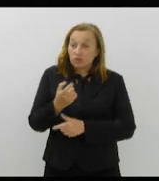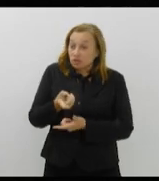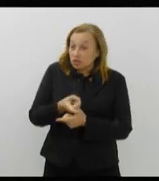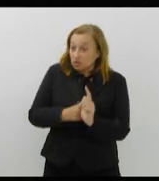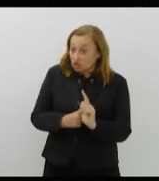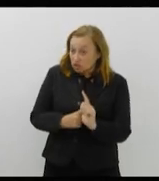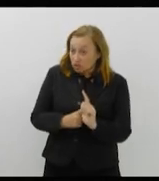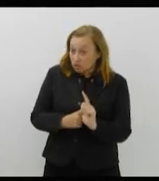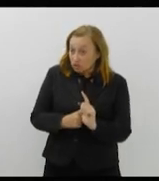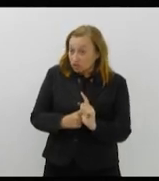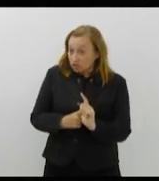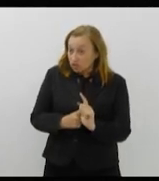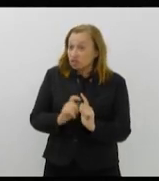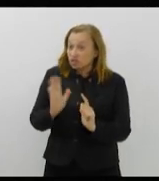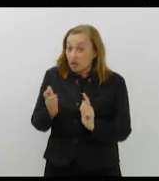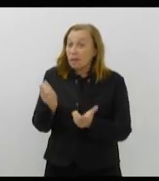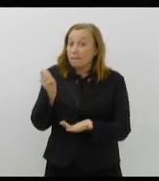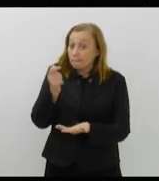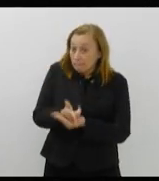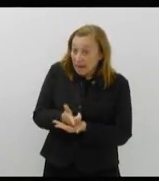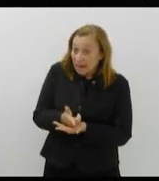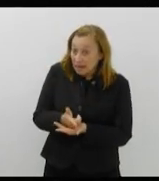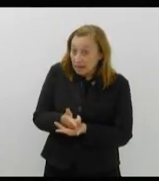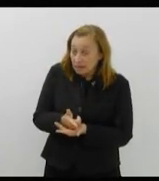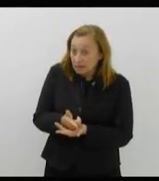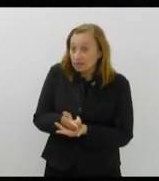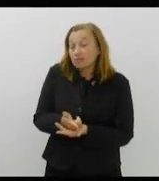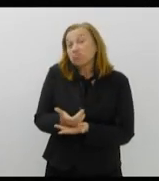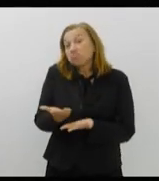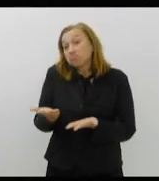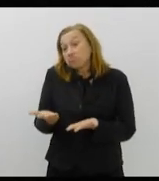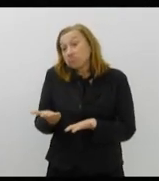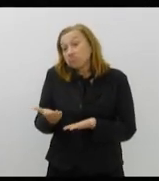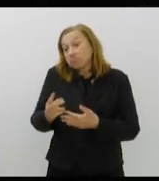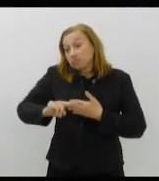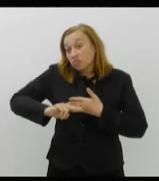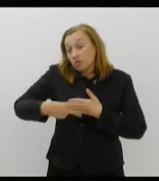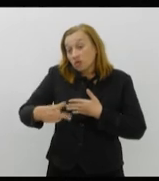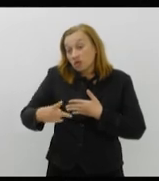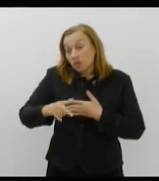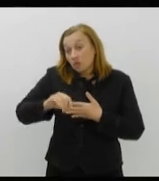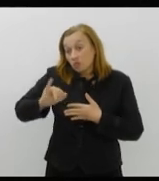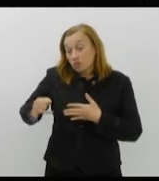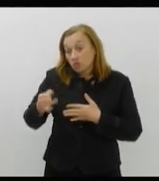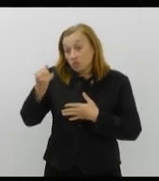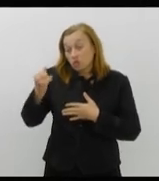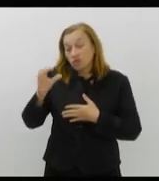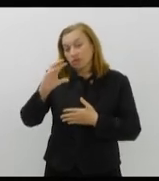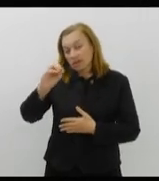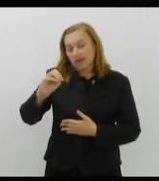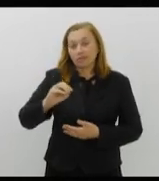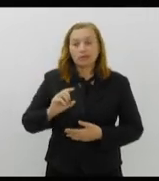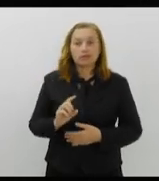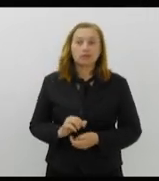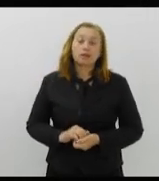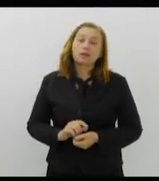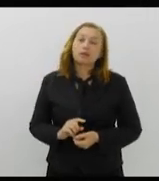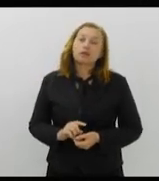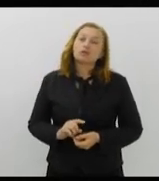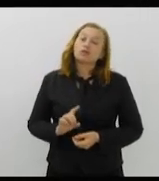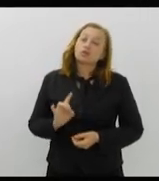mais do que paga e por via de consequência o juros devia ser zero só